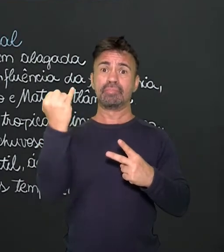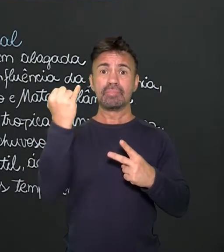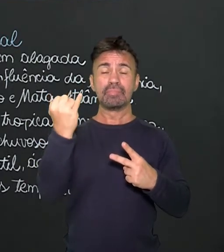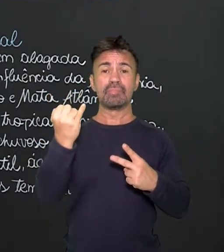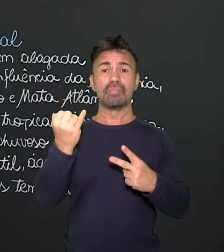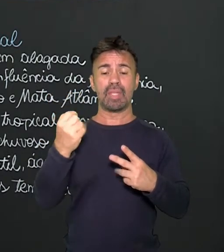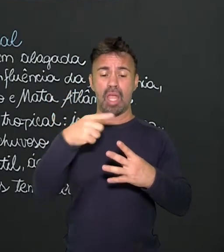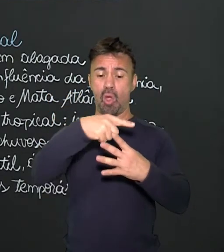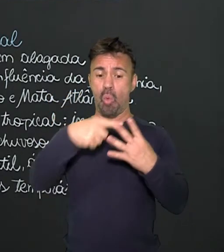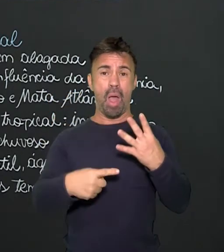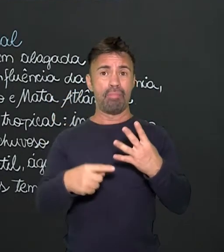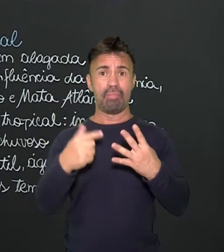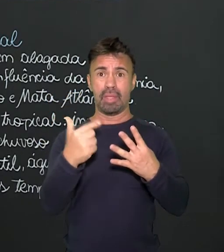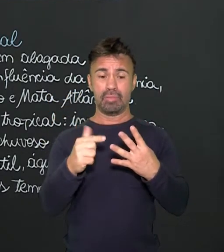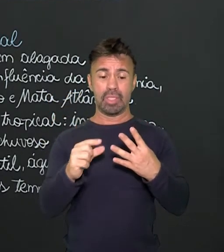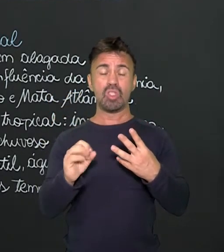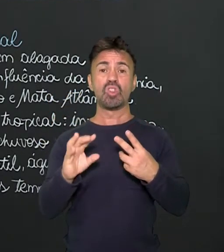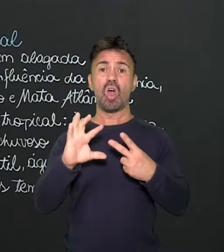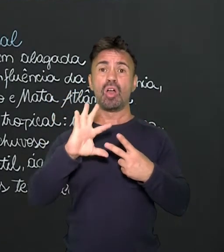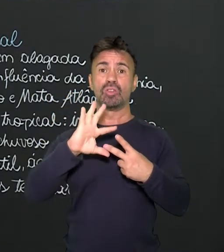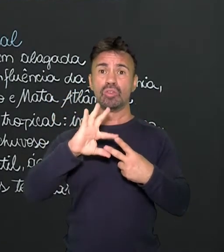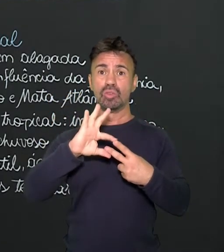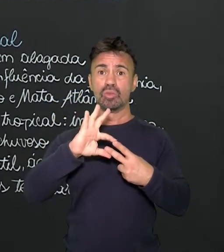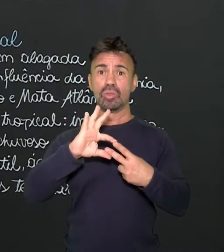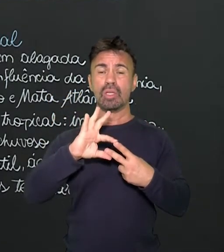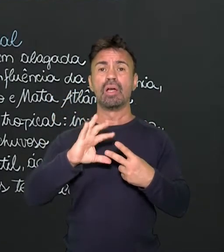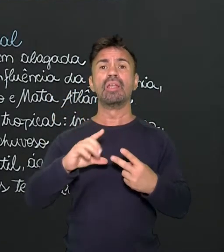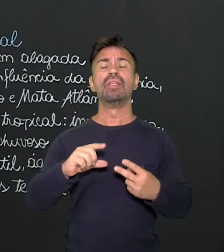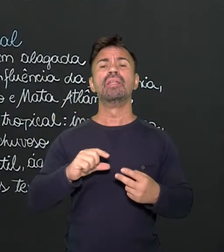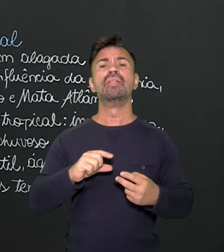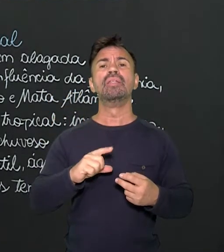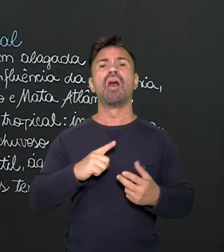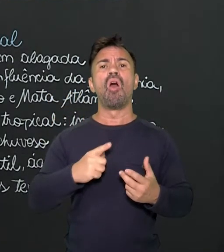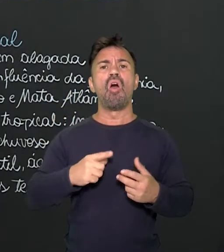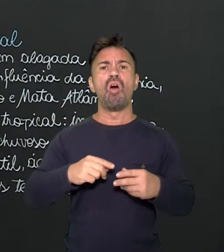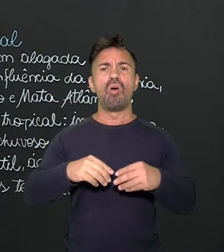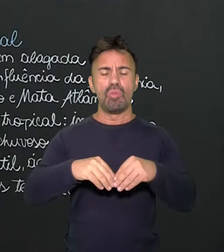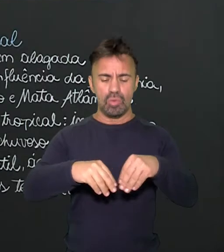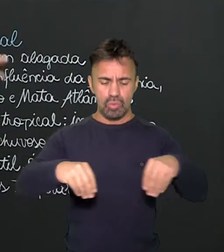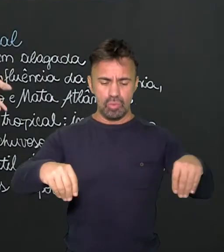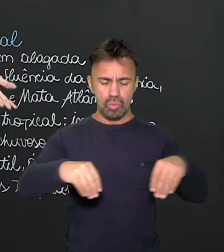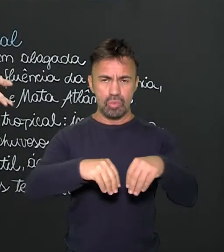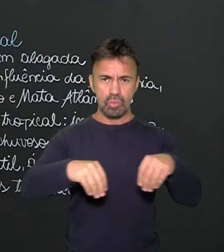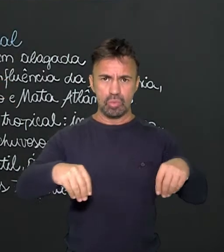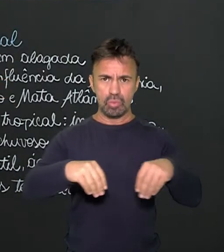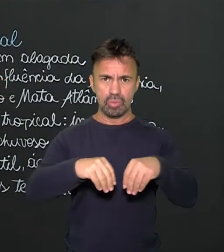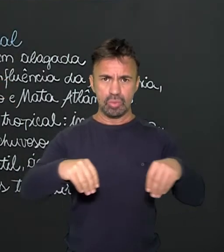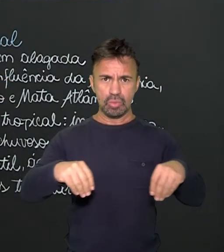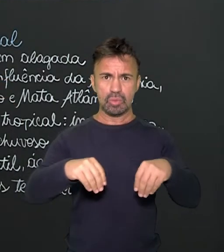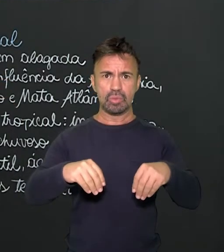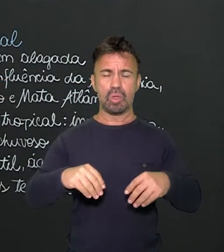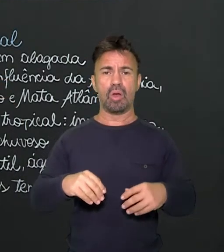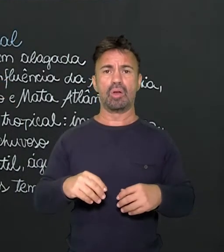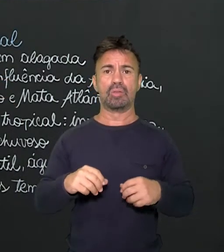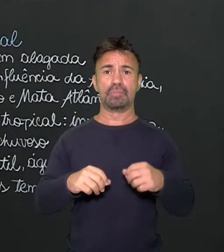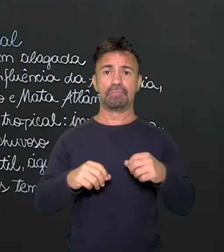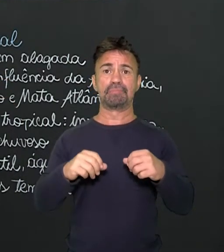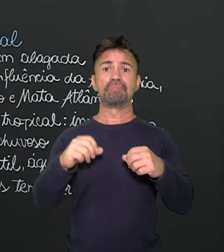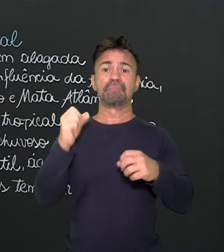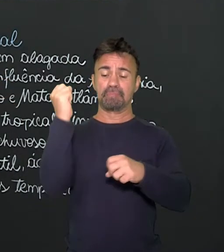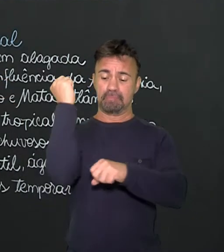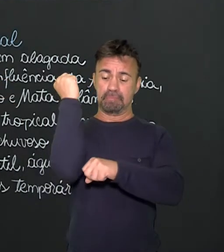tenho aquelas variações das 4 estações mesmo. Em relação à questão do solo, já comentei com você que